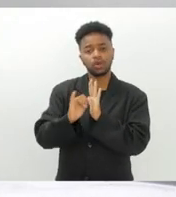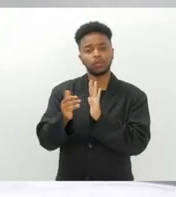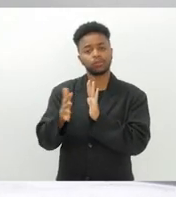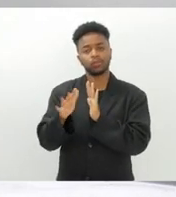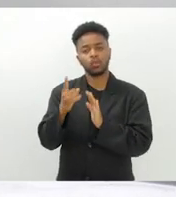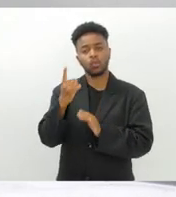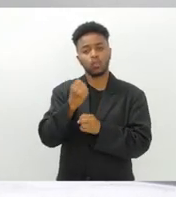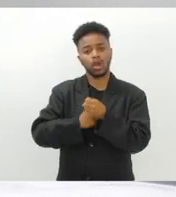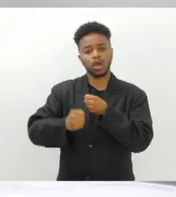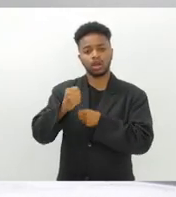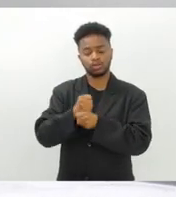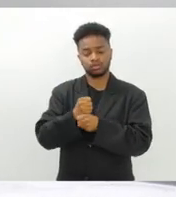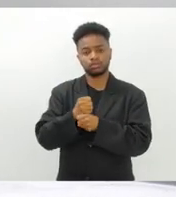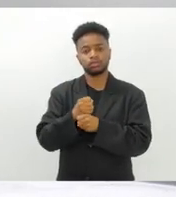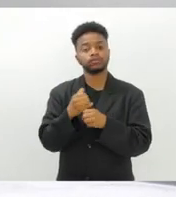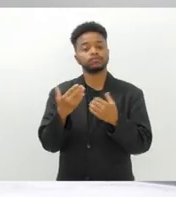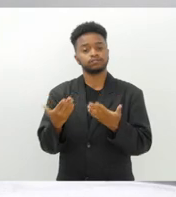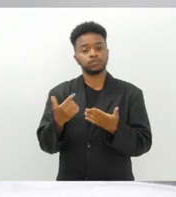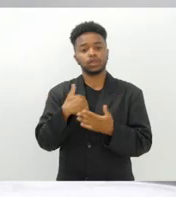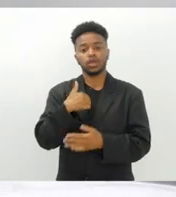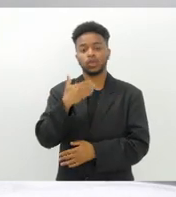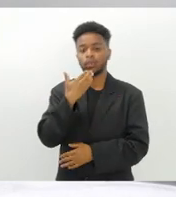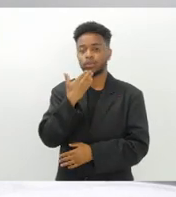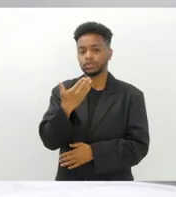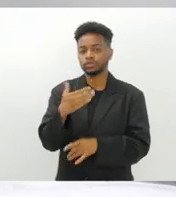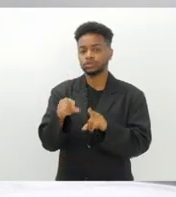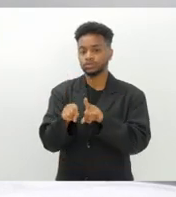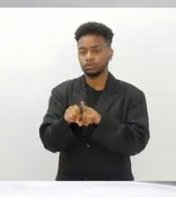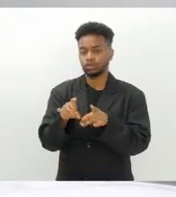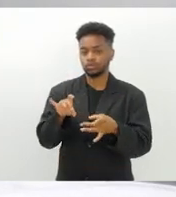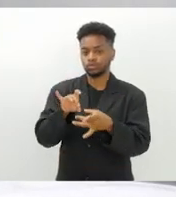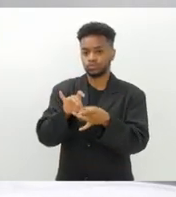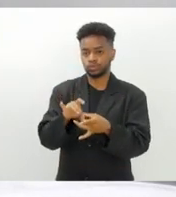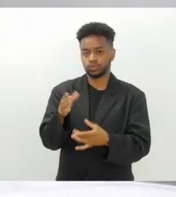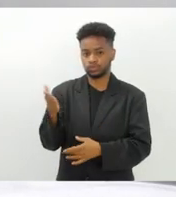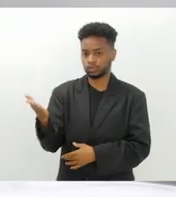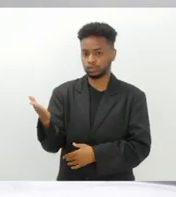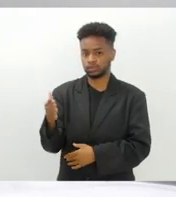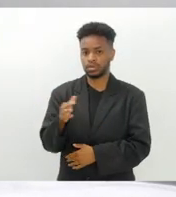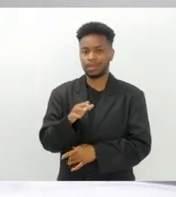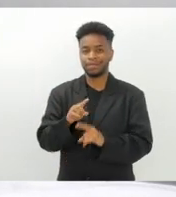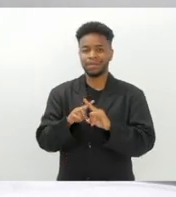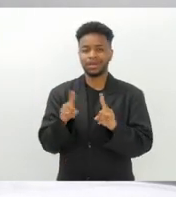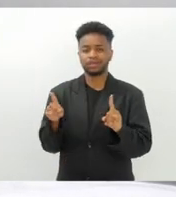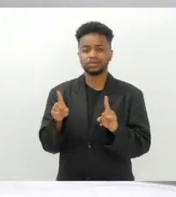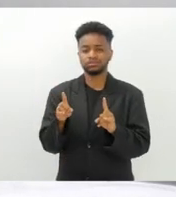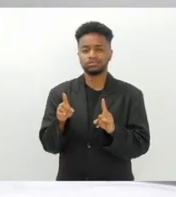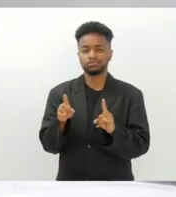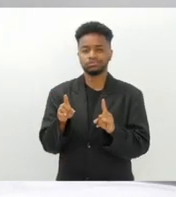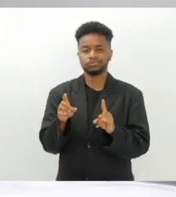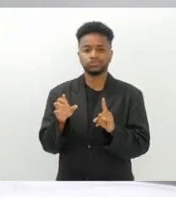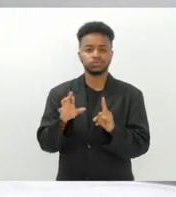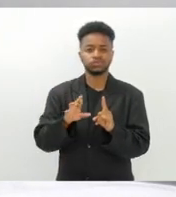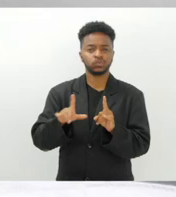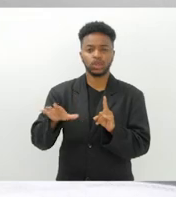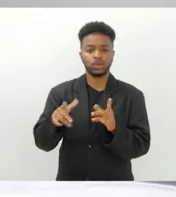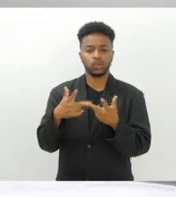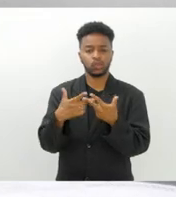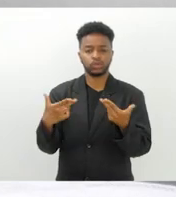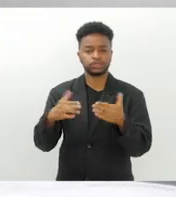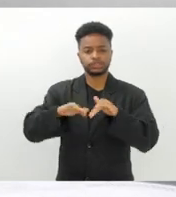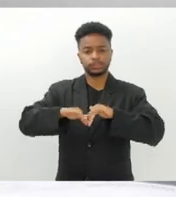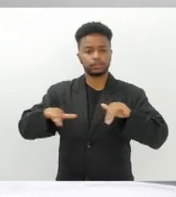também vou interceder junto a ela, mas nada que a lei não preveja,